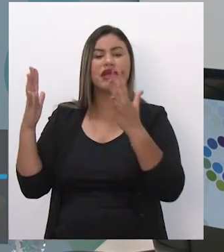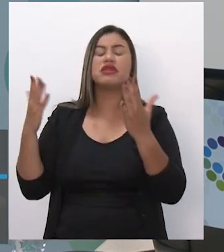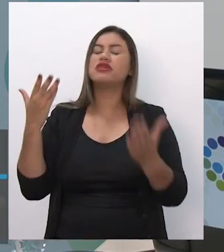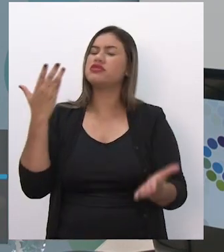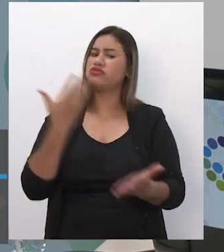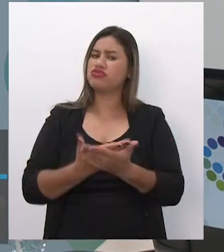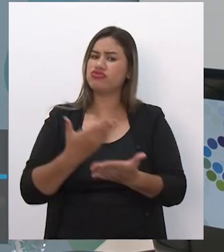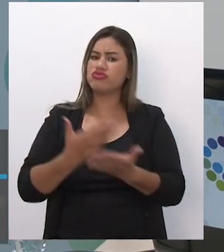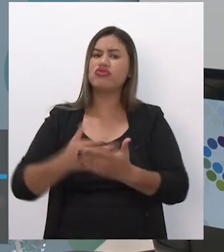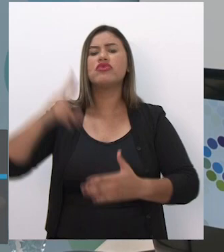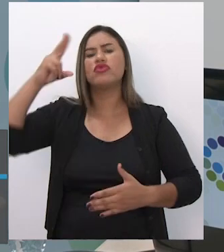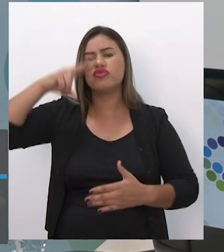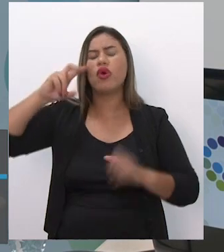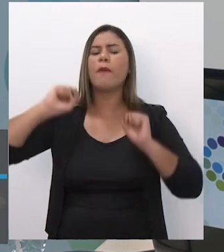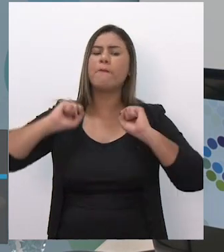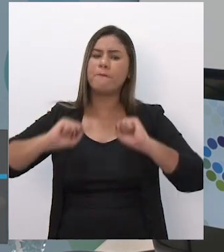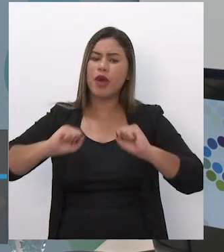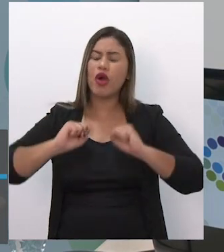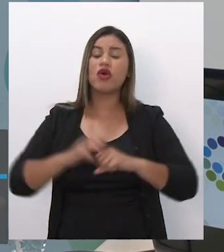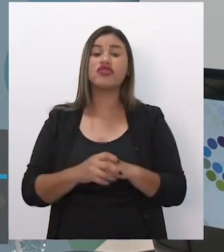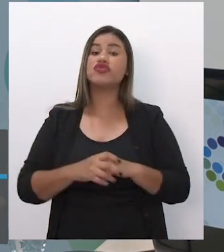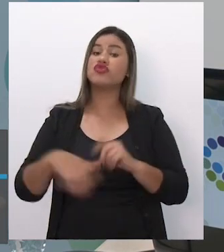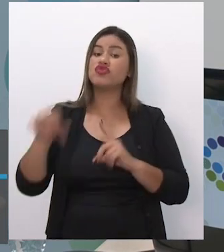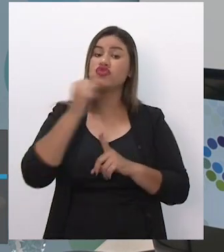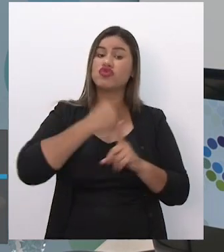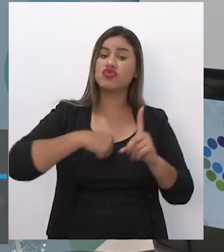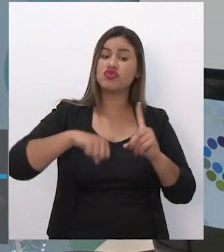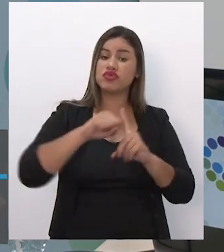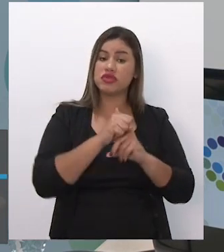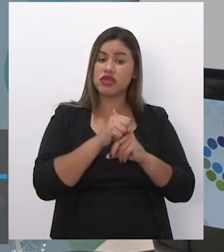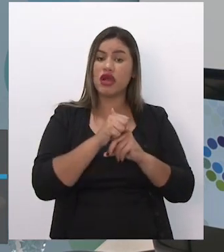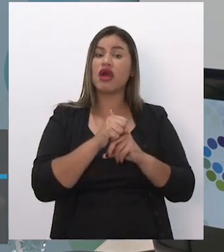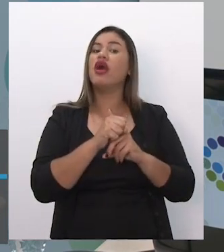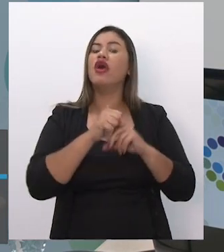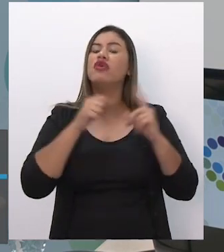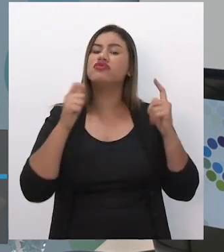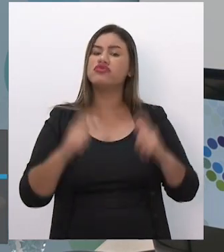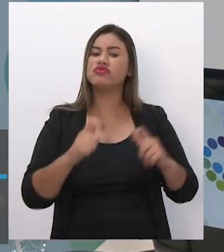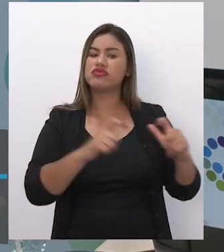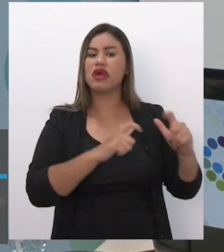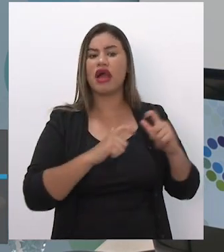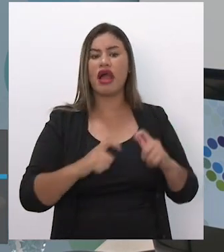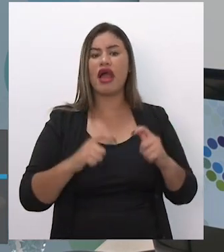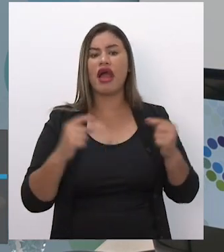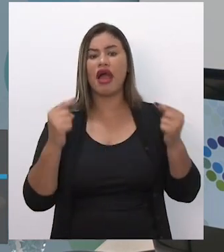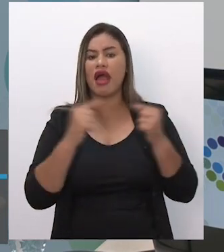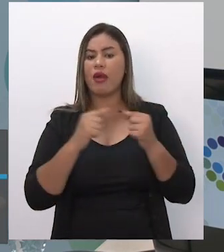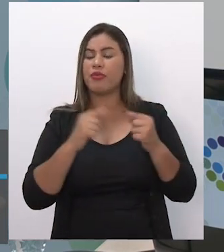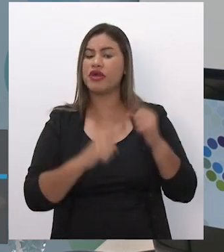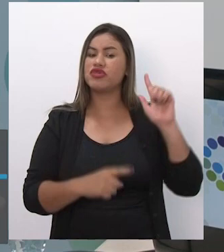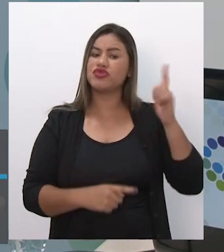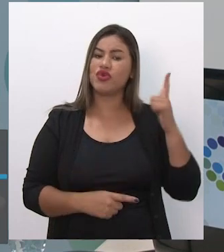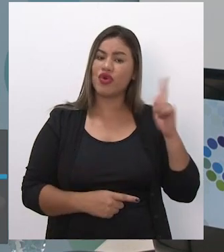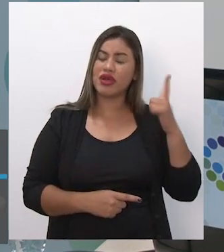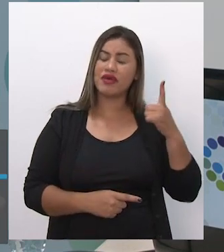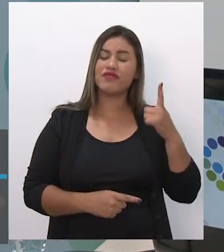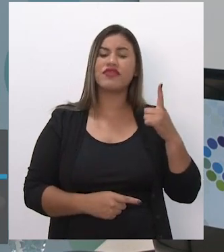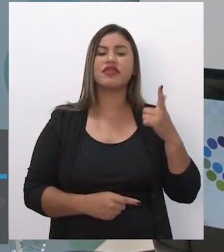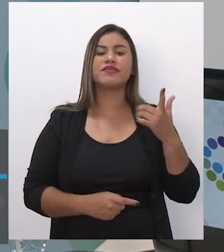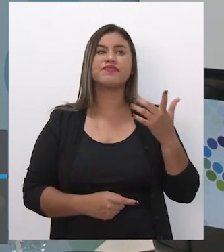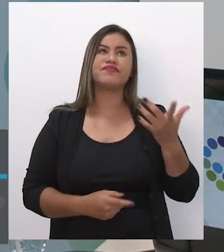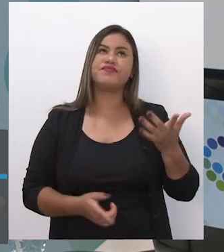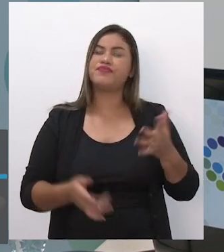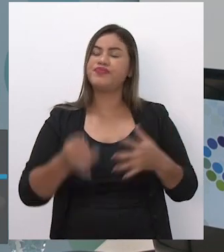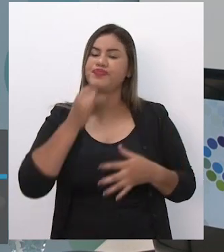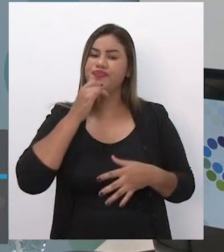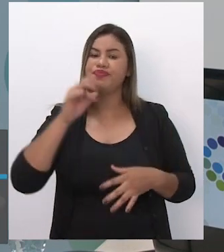história. A questão da sociedade, o espaço concebido que aparece na geografia, né, embora, por exemplo, na